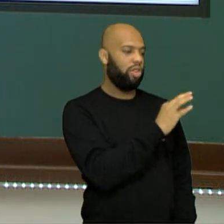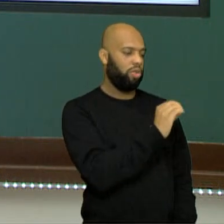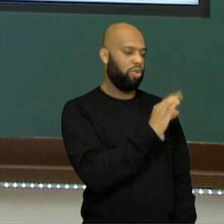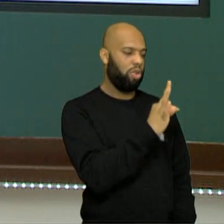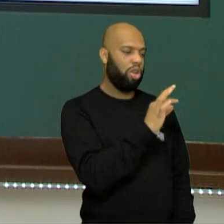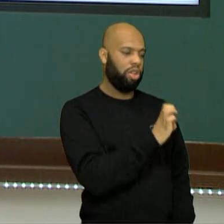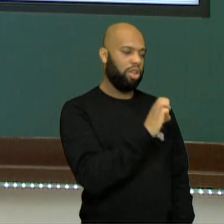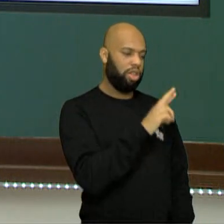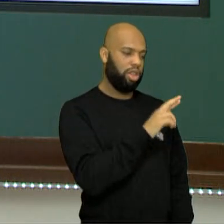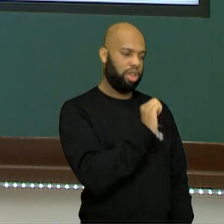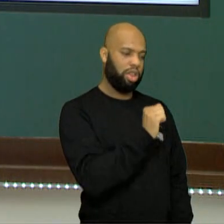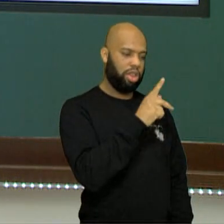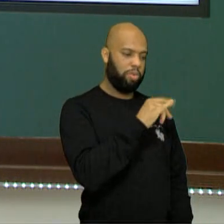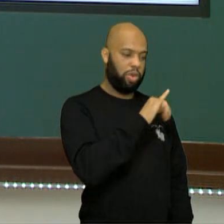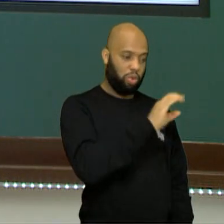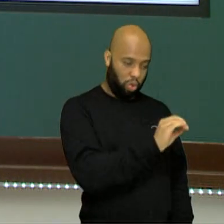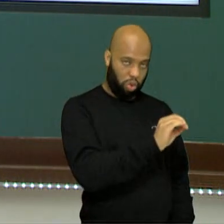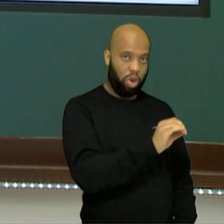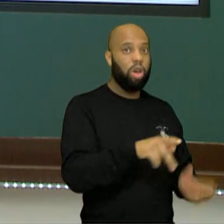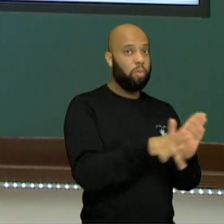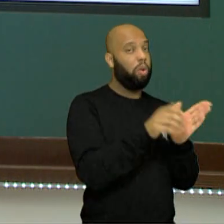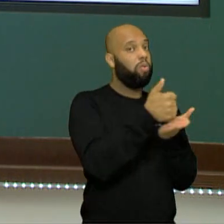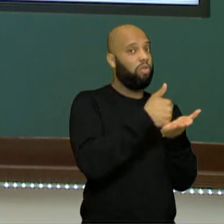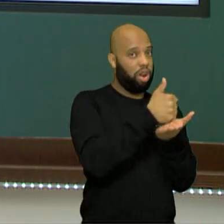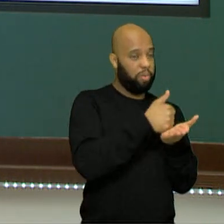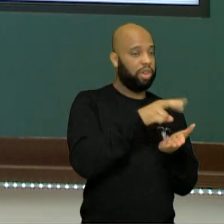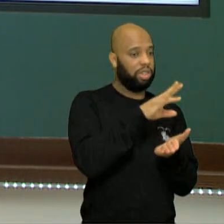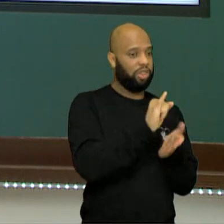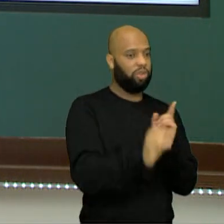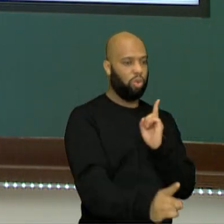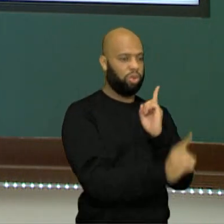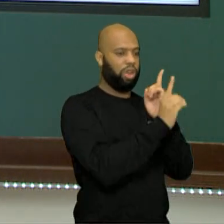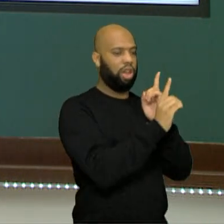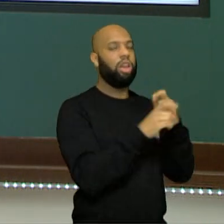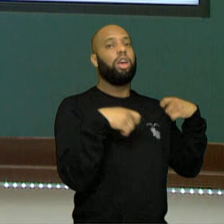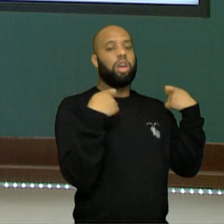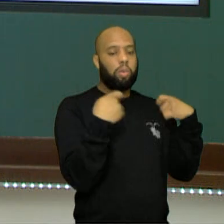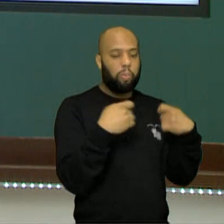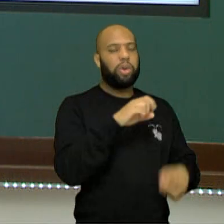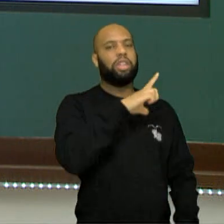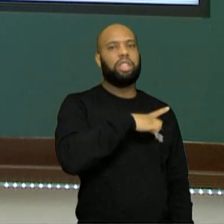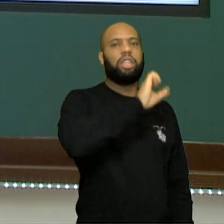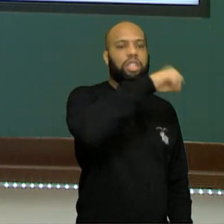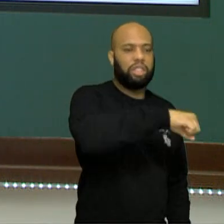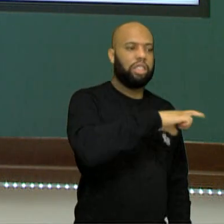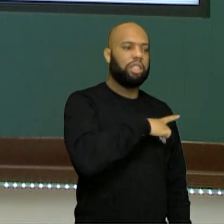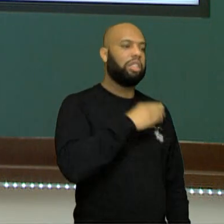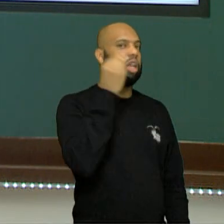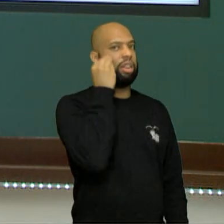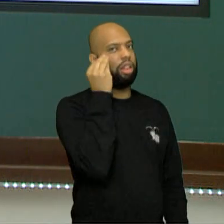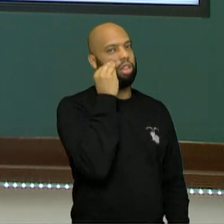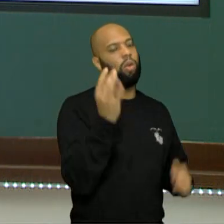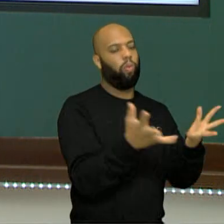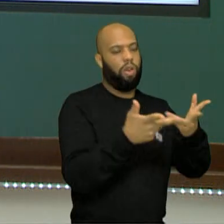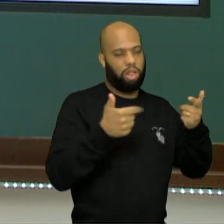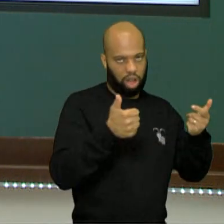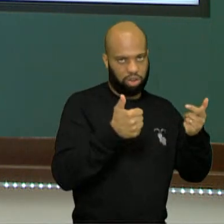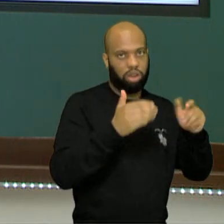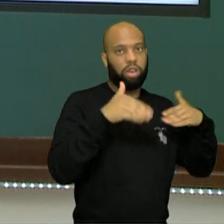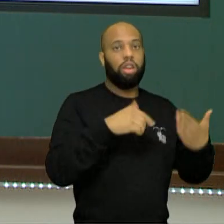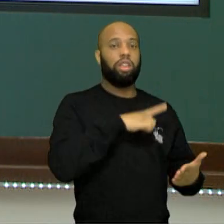ser de comércio farmacêutico, eles precisam passar, sim, por teste de qualidade. Então, os